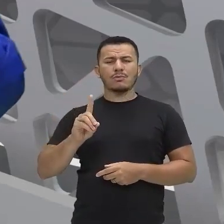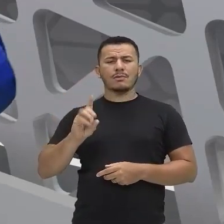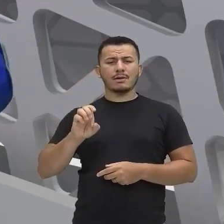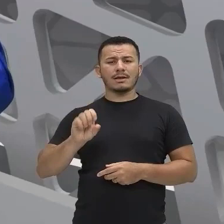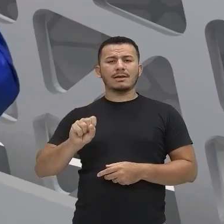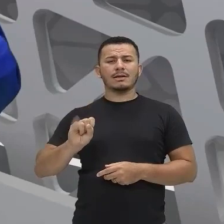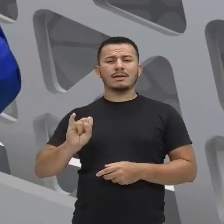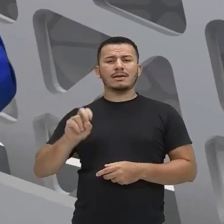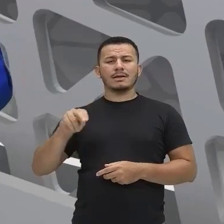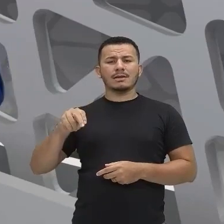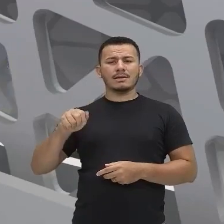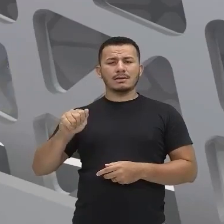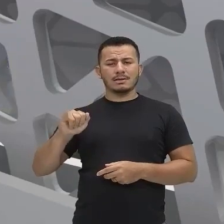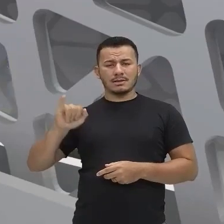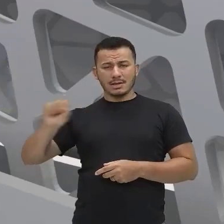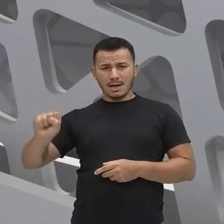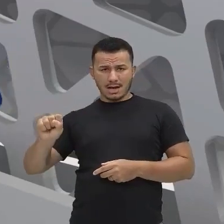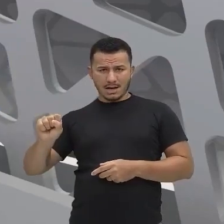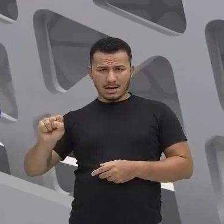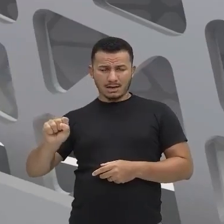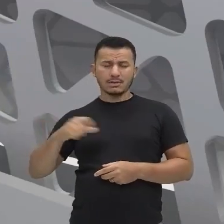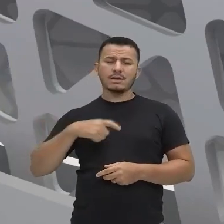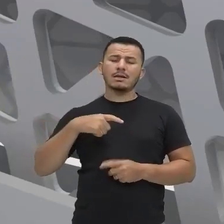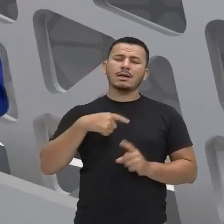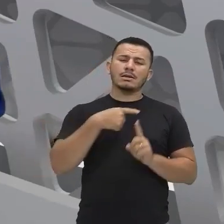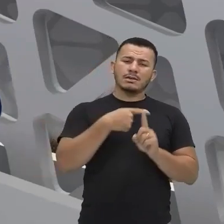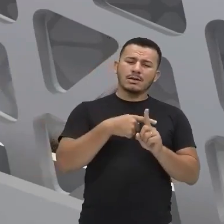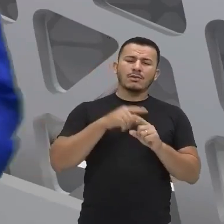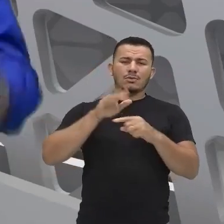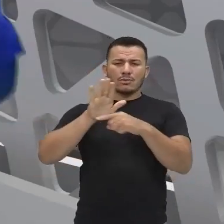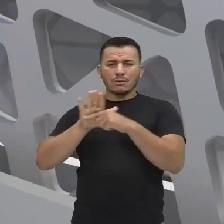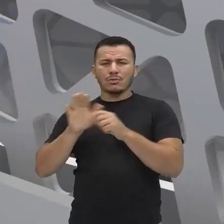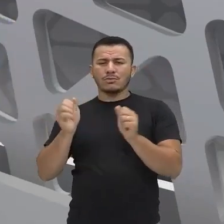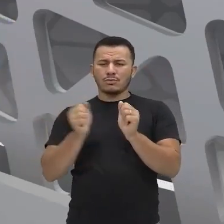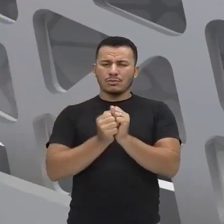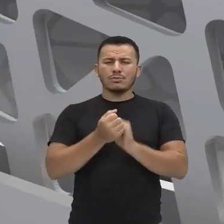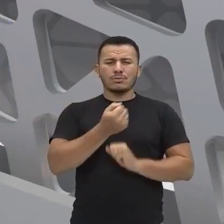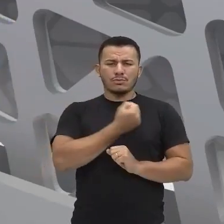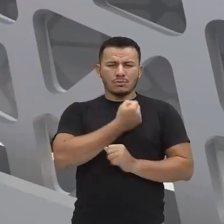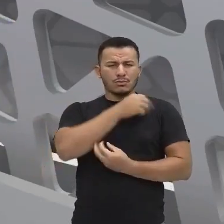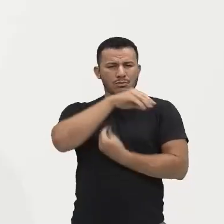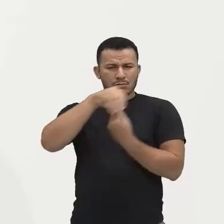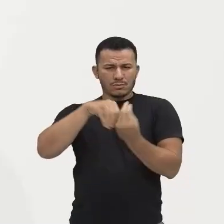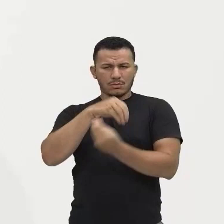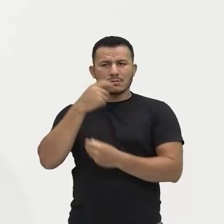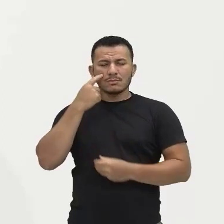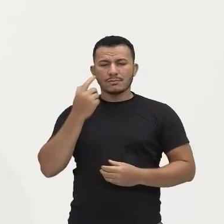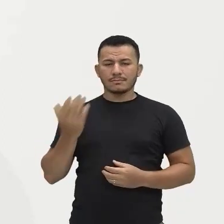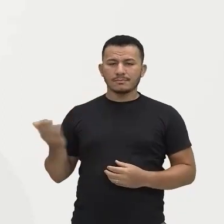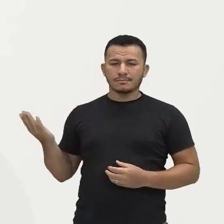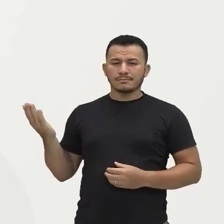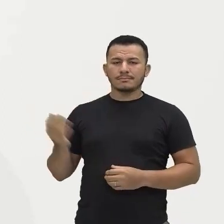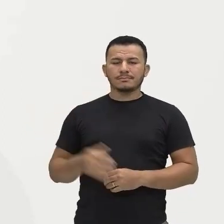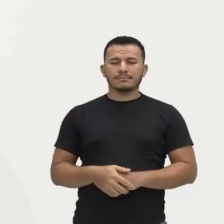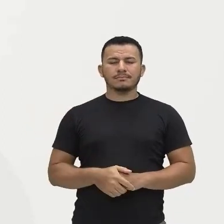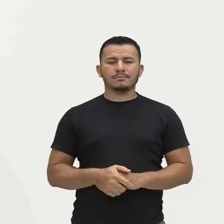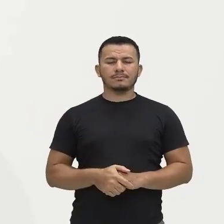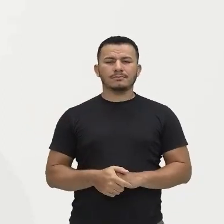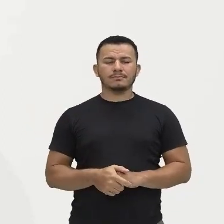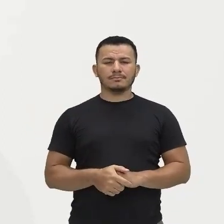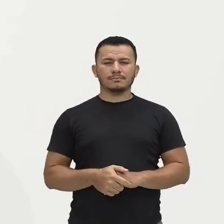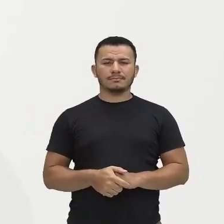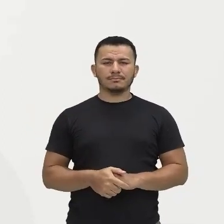sinais, envolvendo só sinais, envolvendo números e sinais. Me acompanha, vem comigo, olha só.